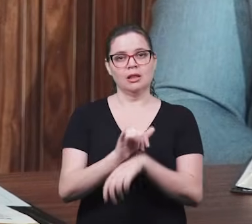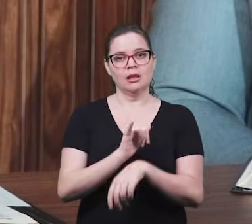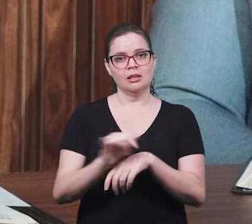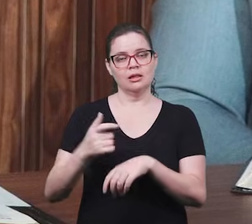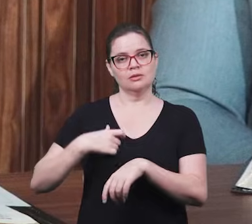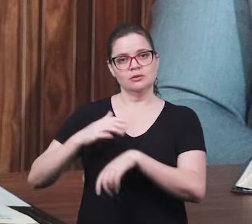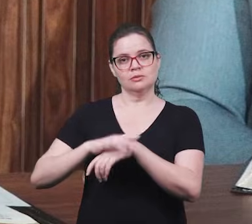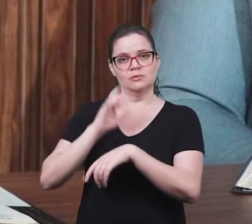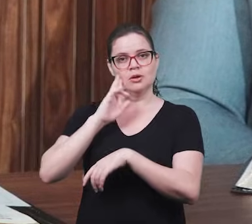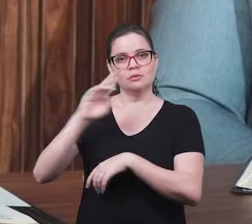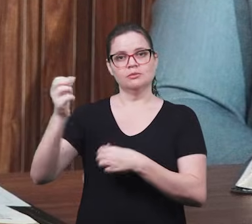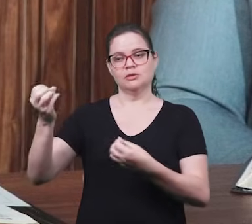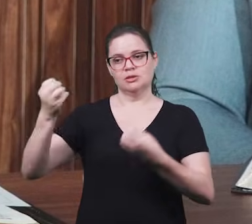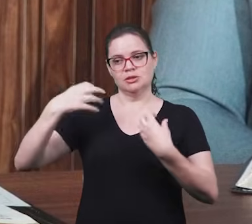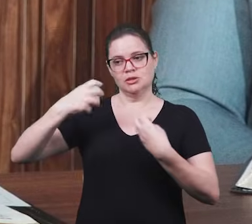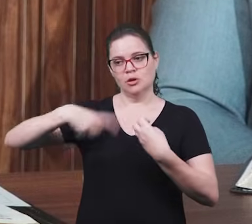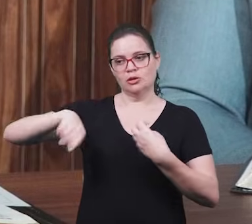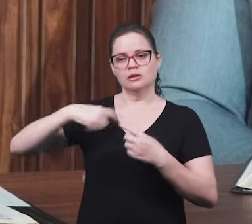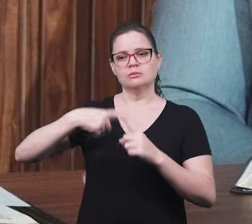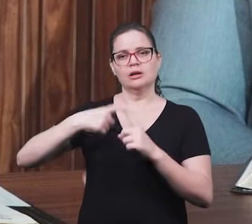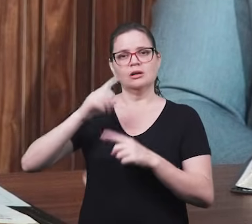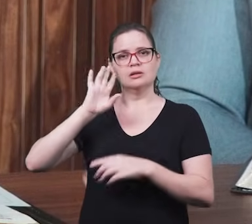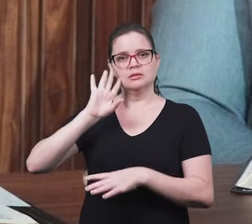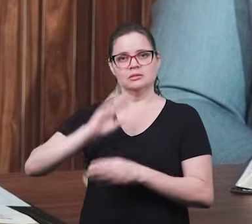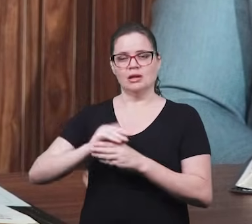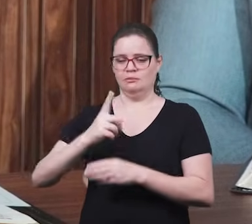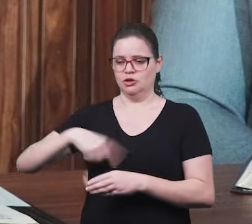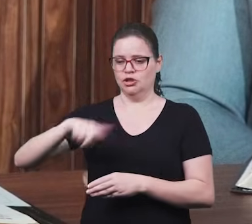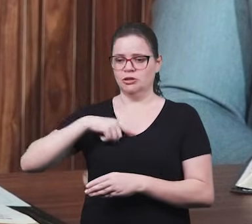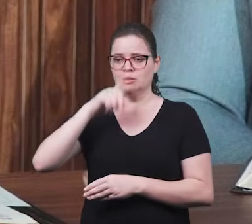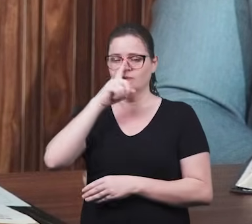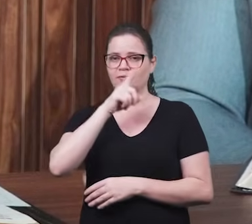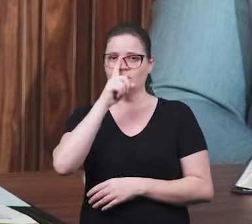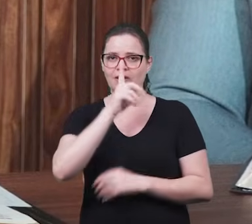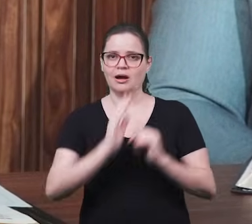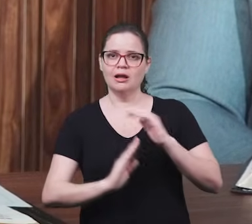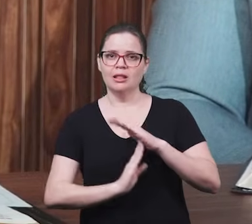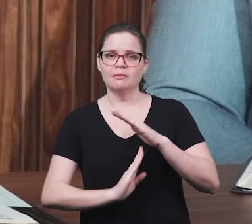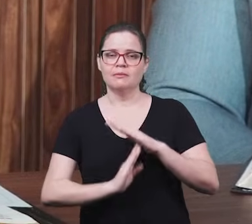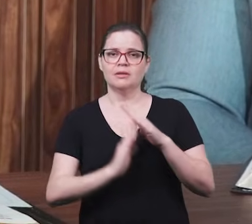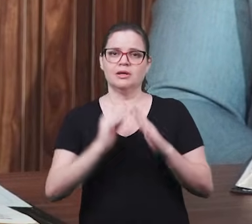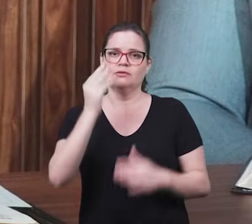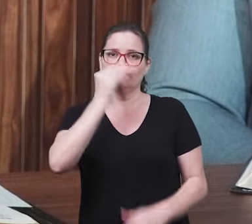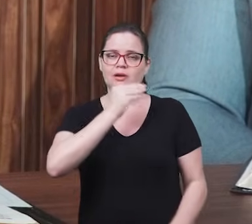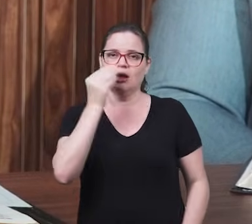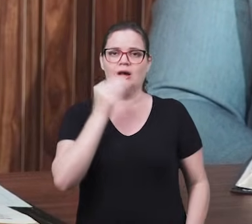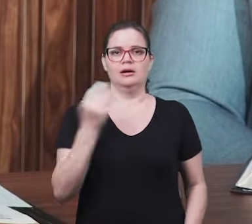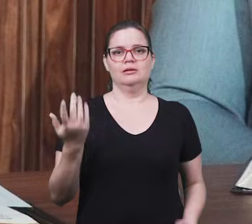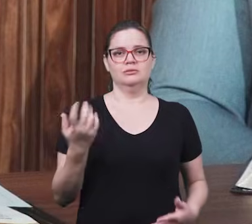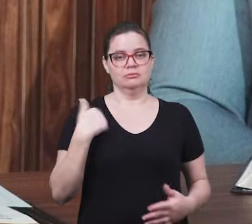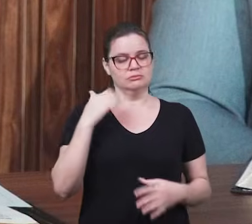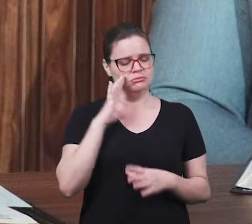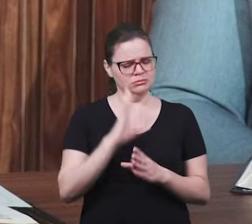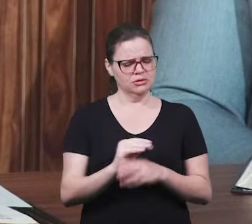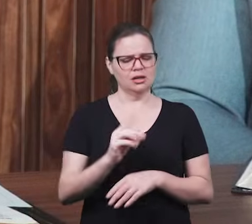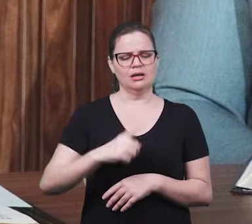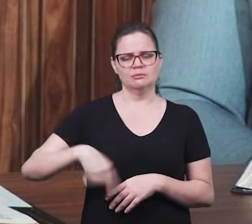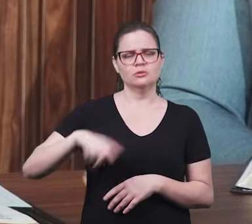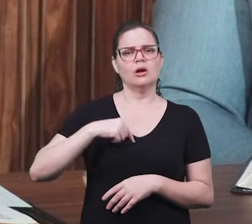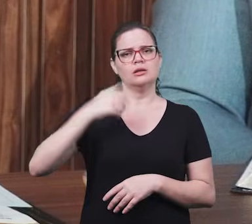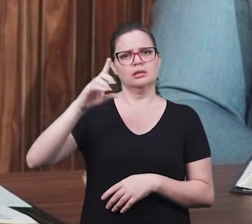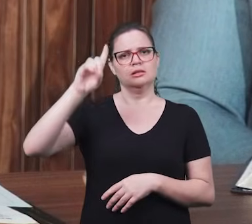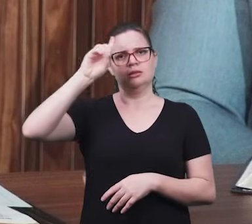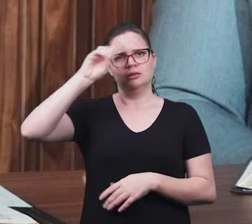disposição, porque Ele sabe da nossa limitação, das nossas dificuldades, das nossas fragilidades, daquilo que nos